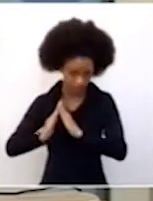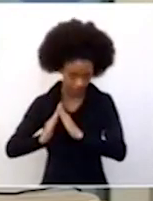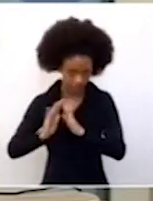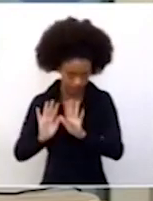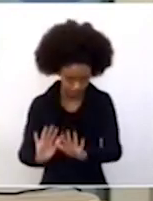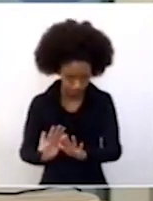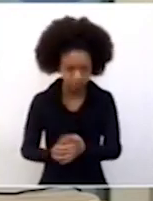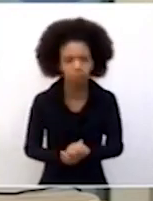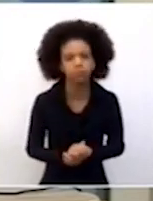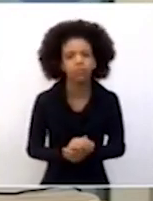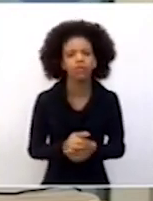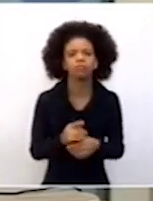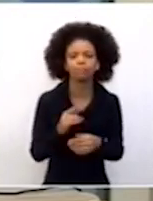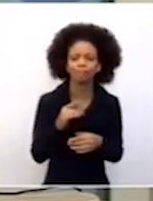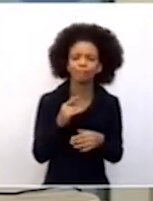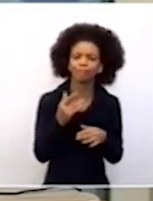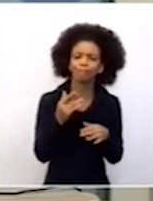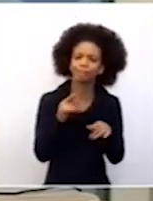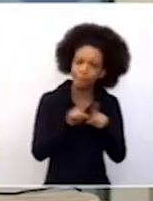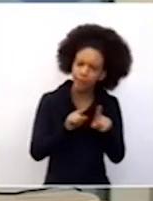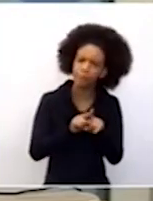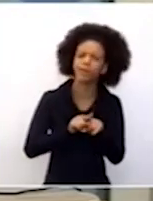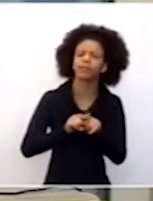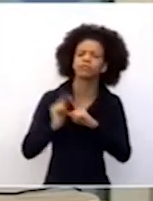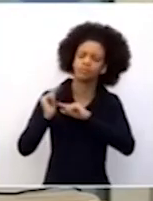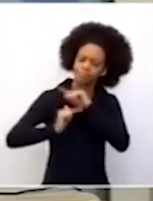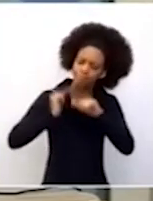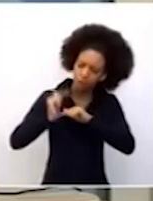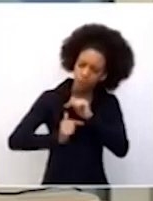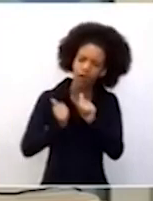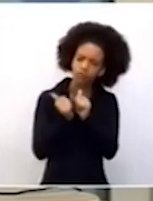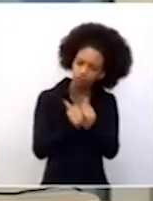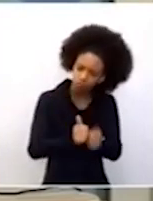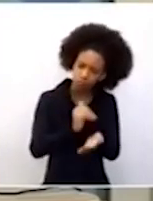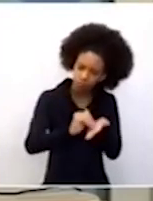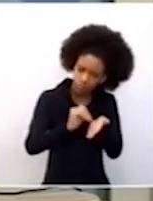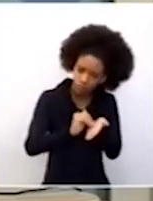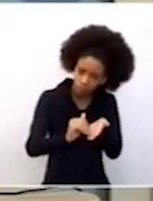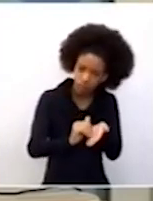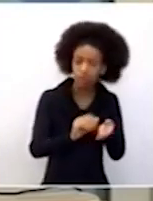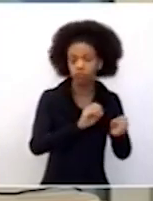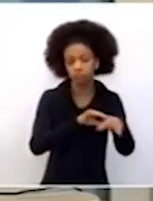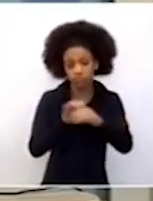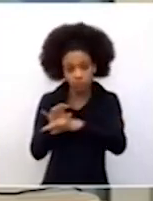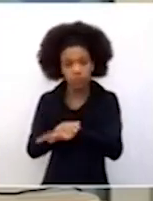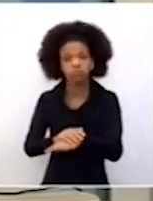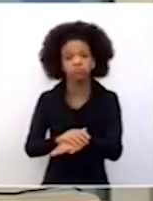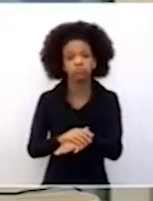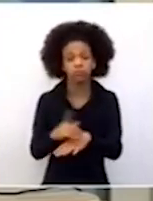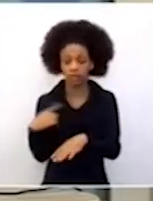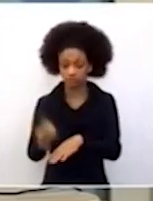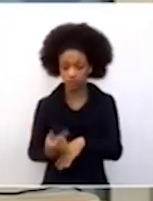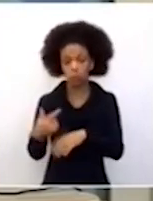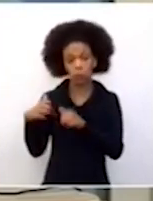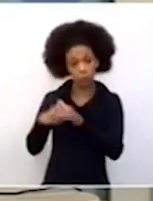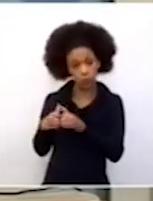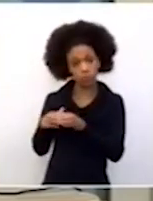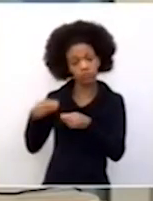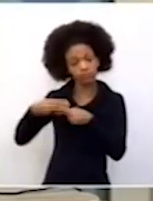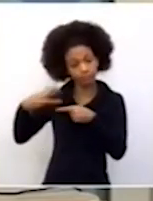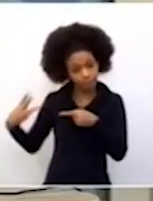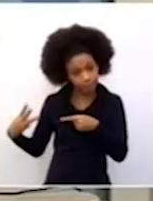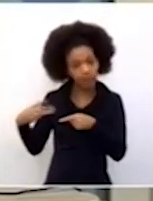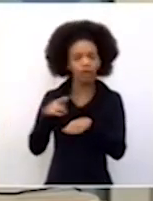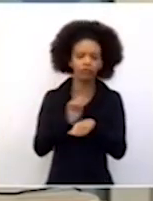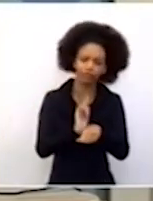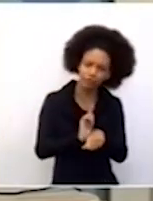Então, isso é uma coisa que ainda está sendo trabalhado junto com a Secretaria de Educação e aqui é o corpo de técnicos da IFAP, né, gestores